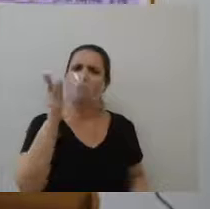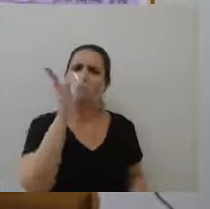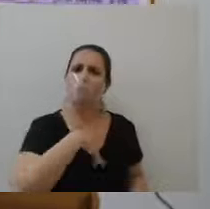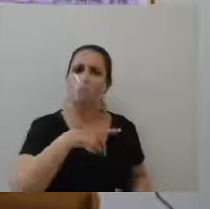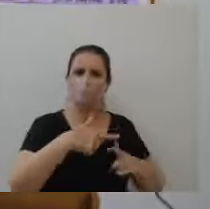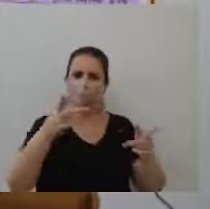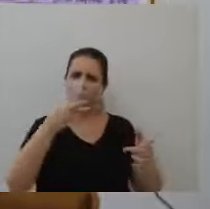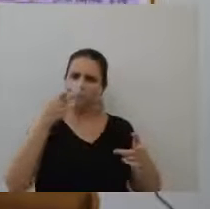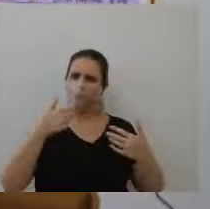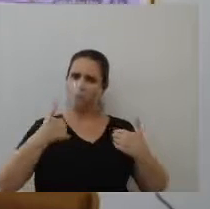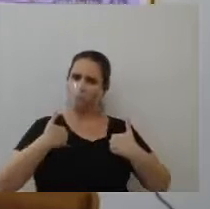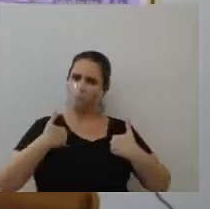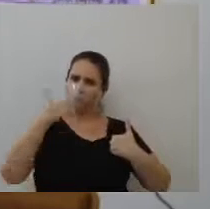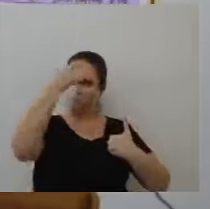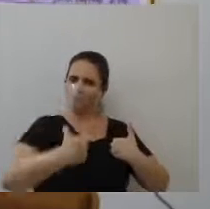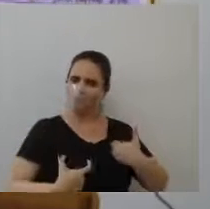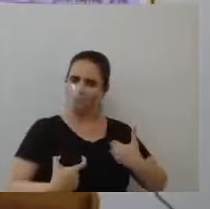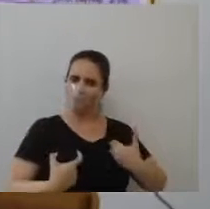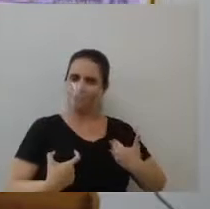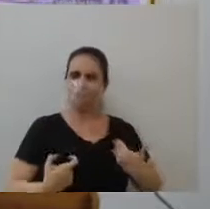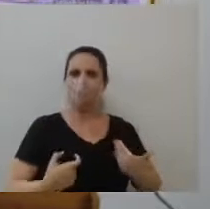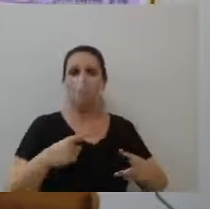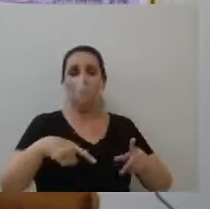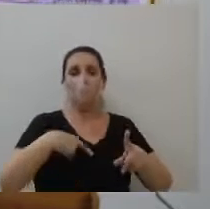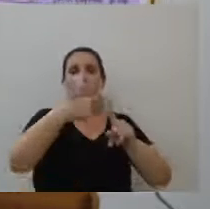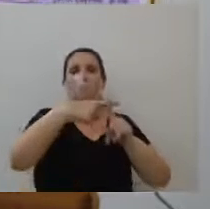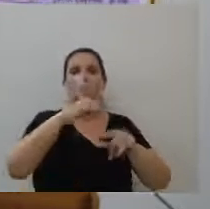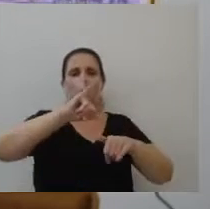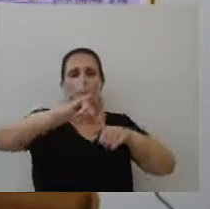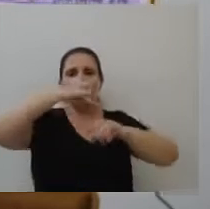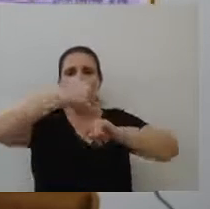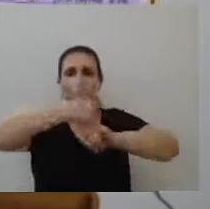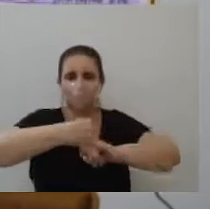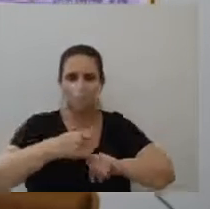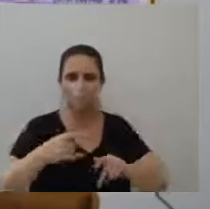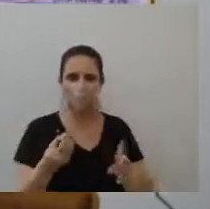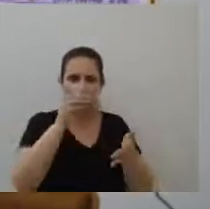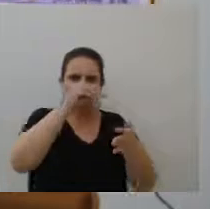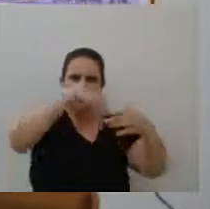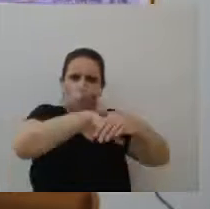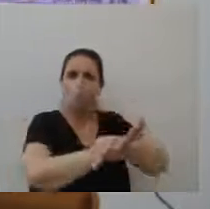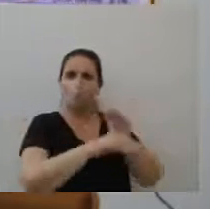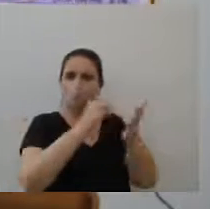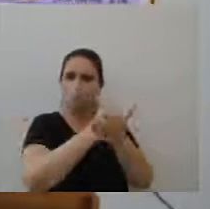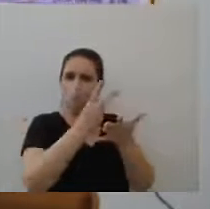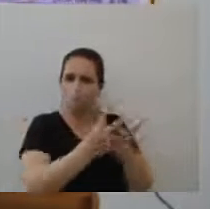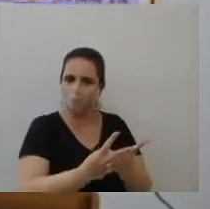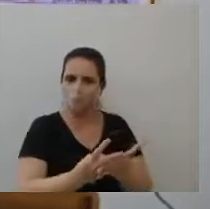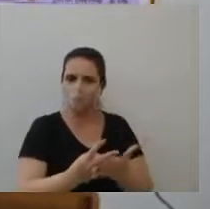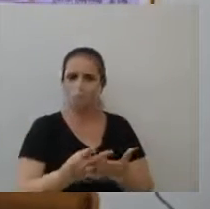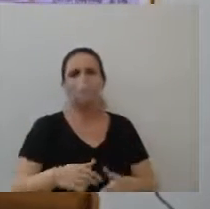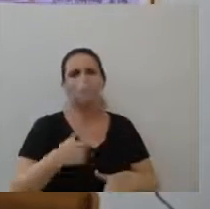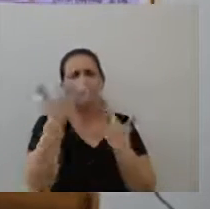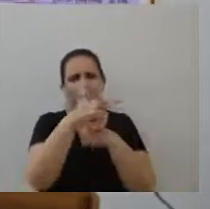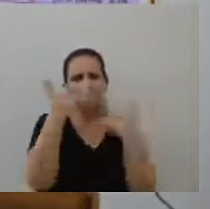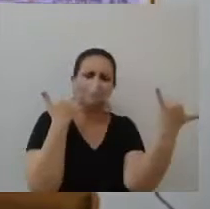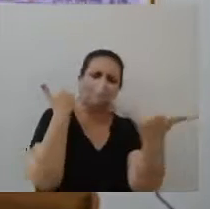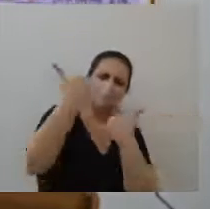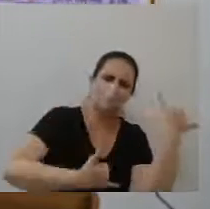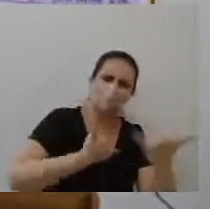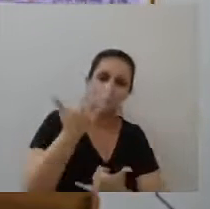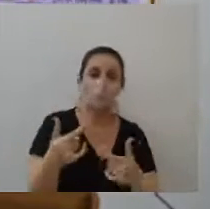Meu aluno do McDowell, o aluno da rede estadual de Pernambuco que está assistindo agora, presta atenção. O que é